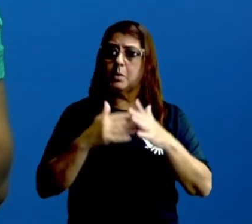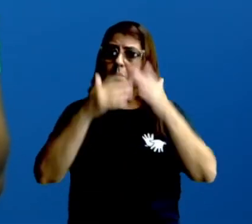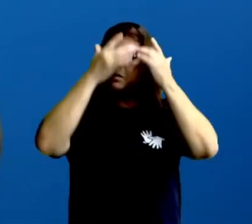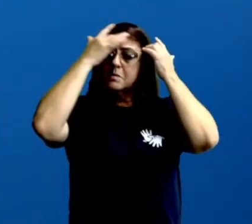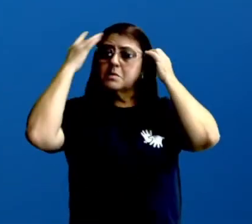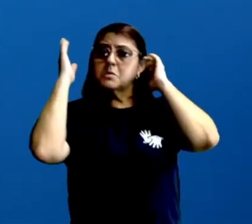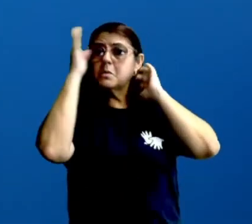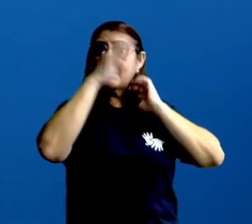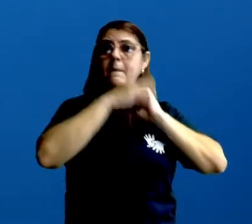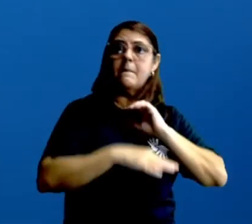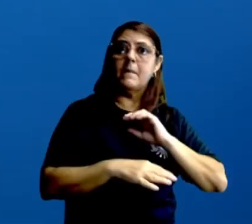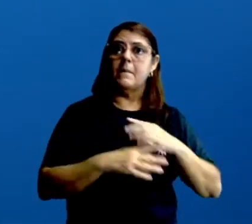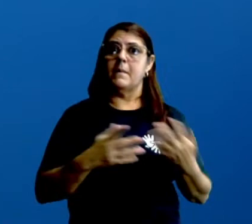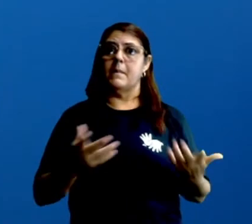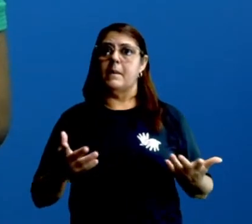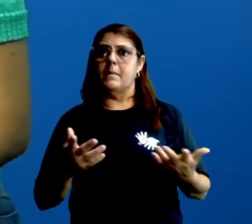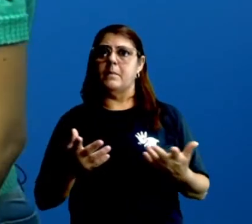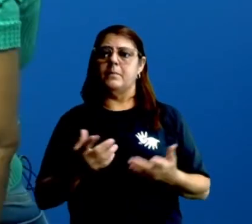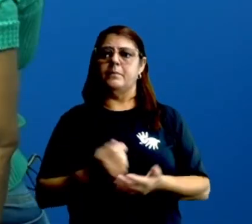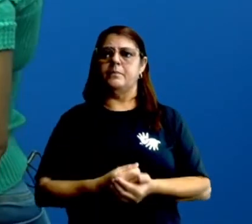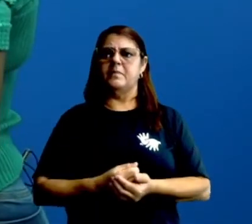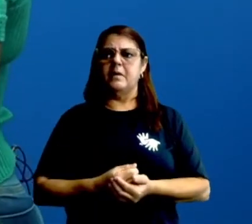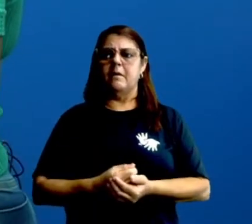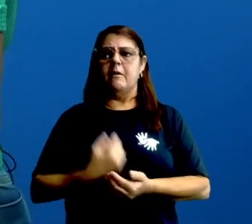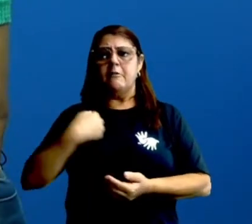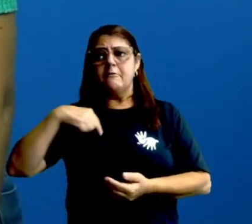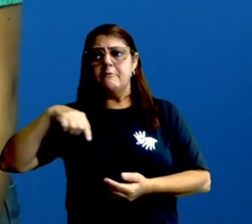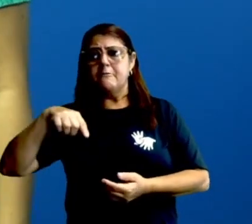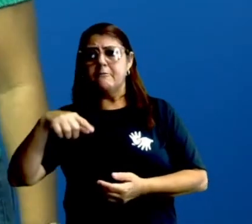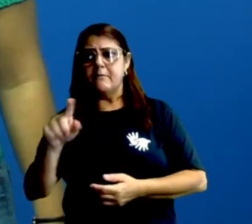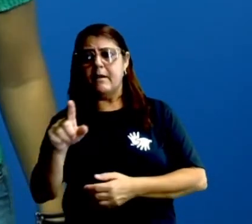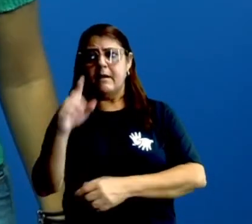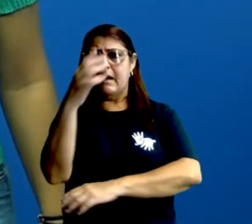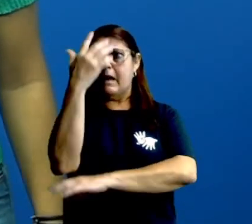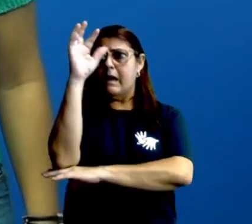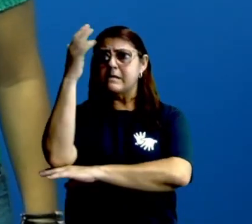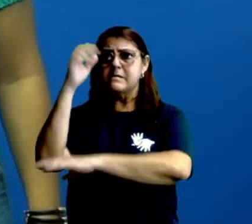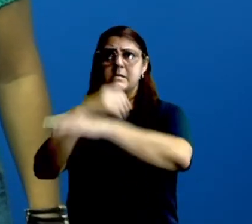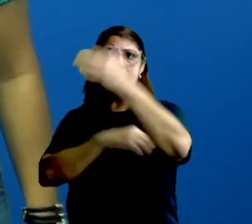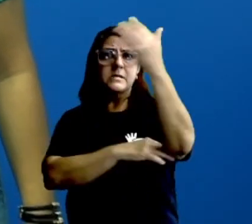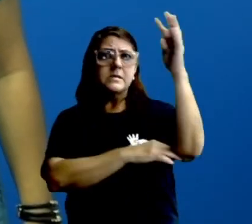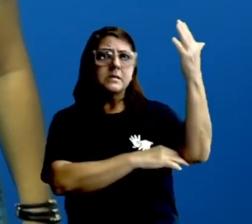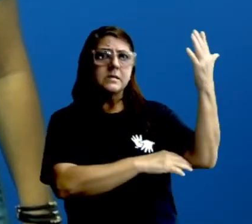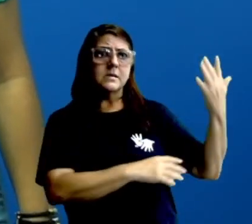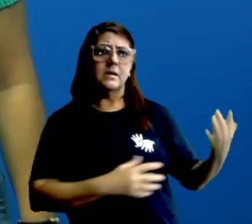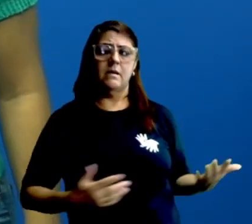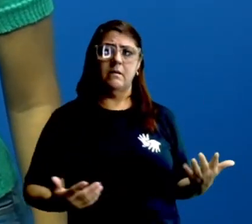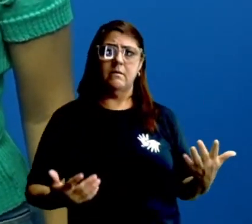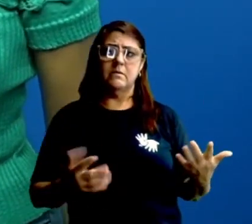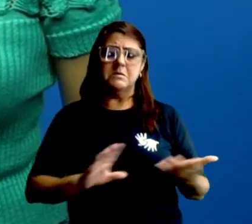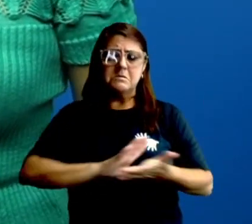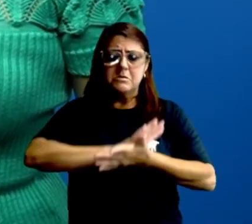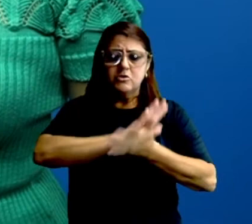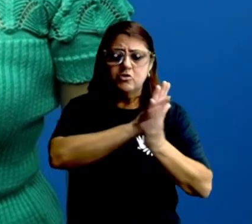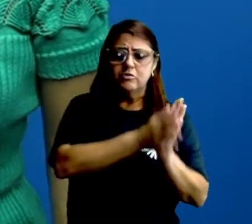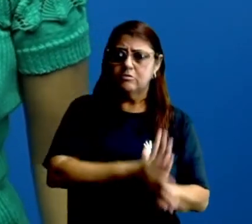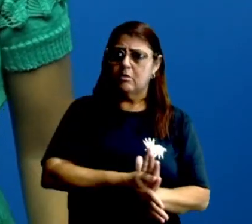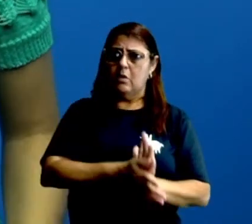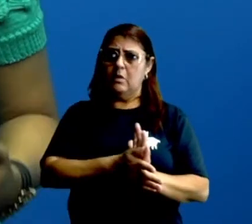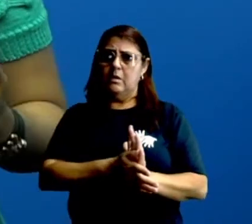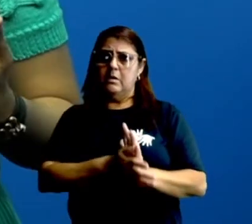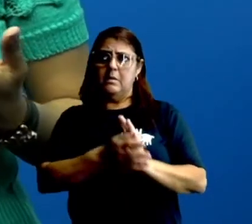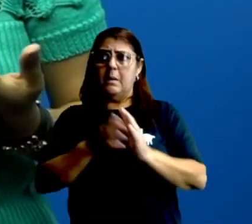das historinhas infantil o homem mau vai lá e tiro e Sabores né sem nenhuma